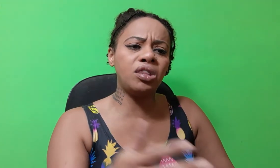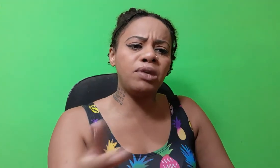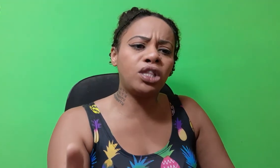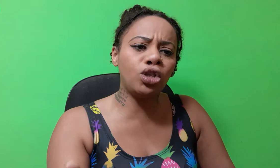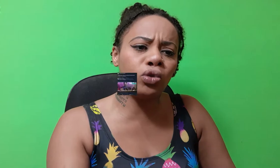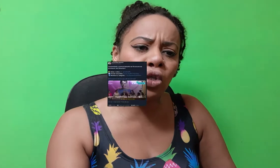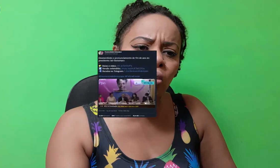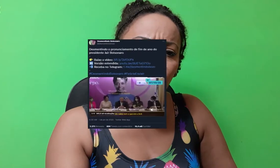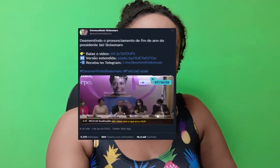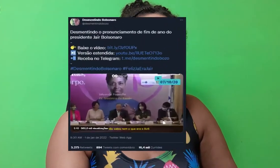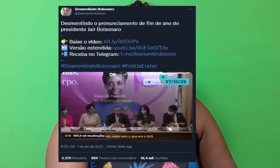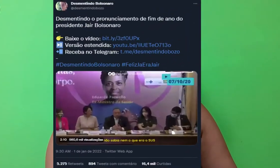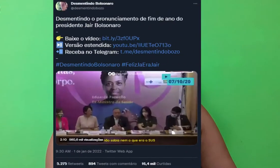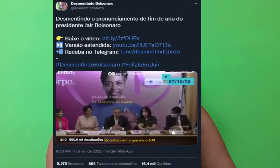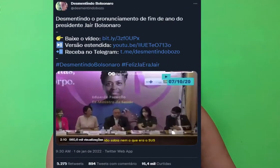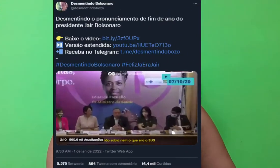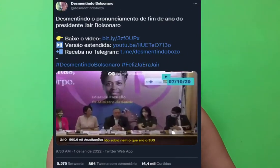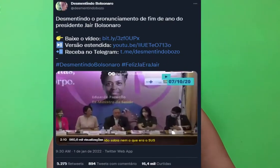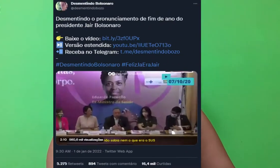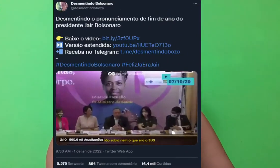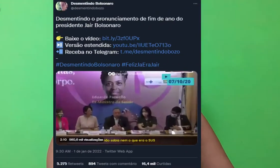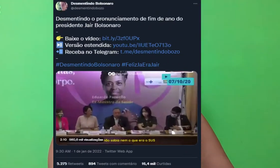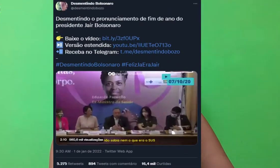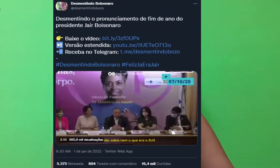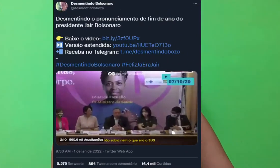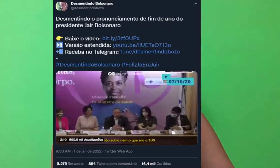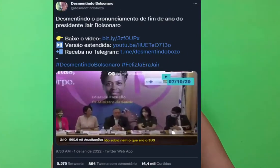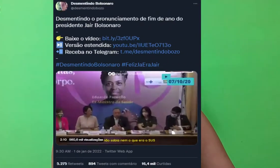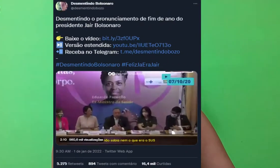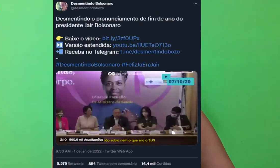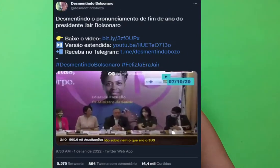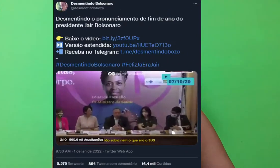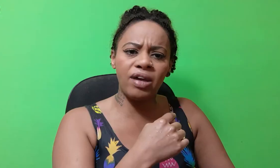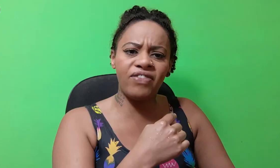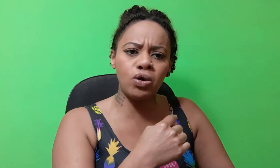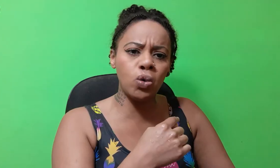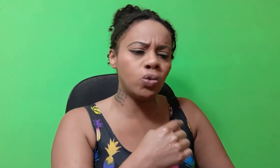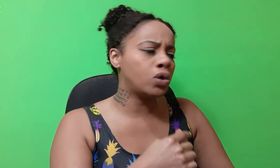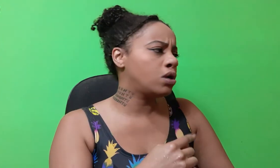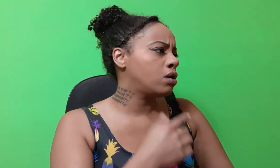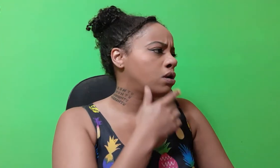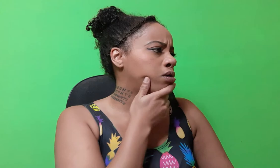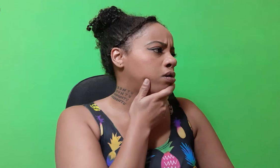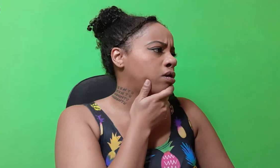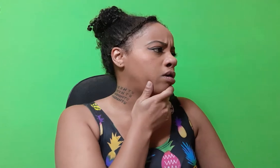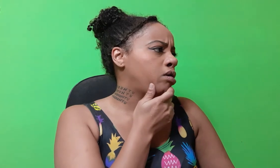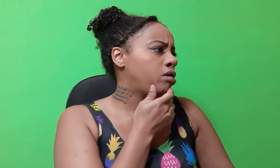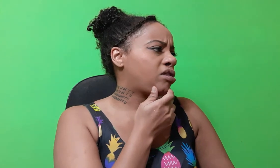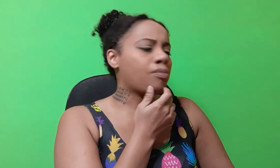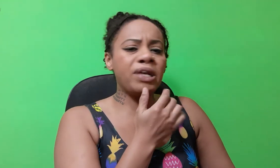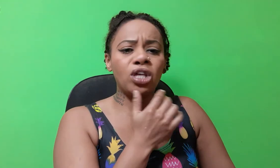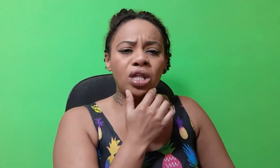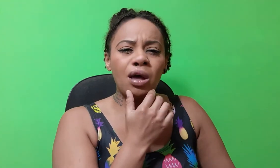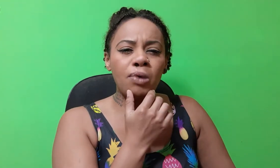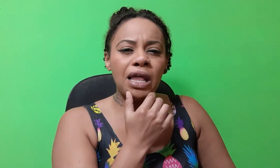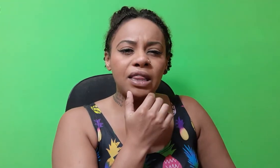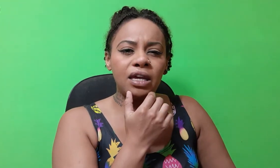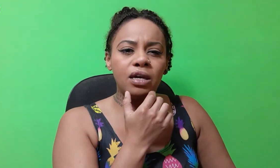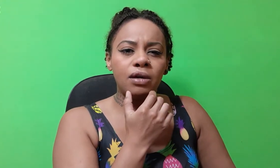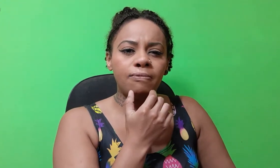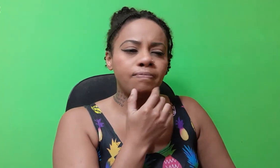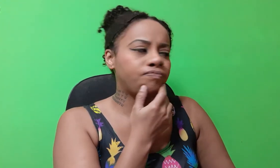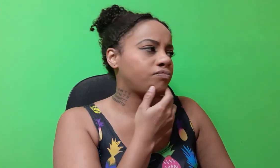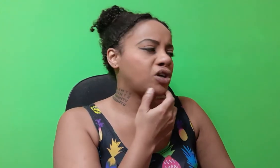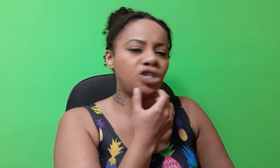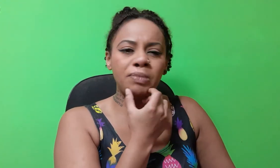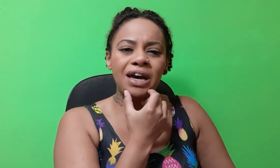tá desmentindo o discurso de Bolsonaro do começo do ano aí, o do Réveillon. Eu tô pensando em dar uma